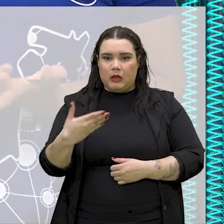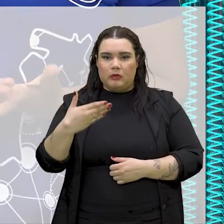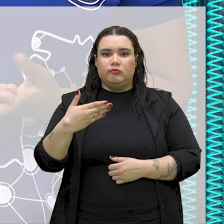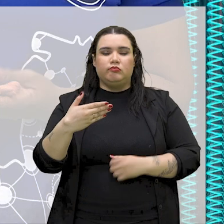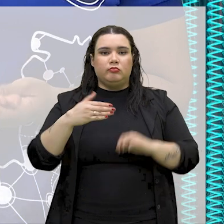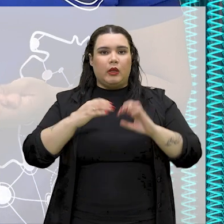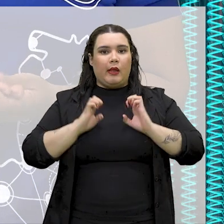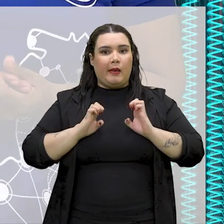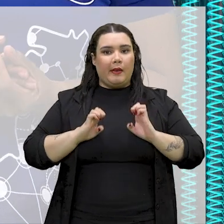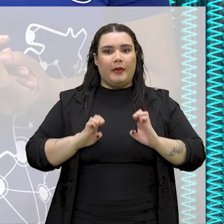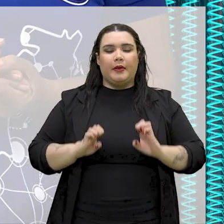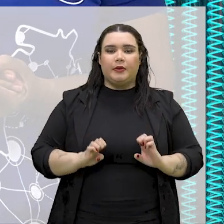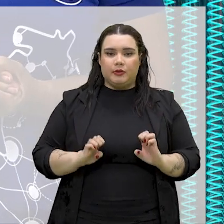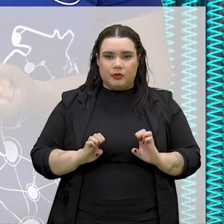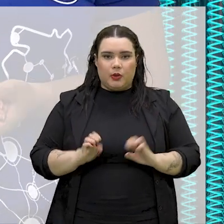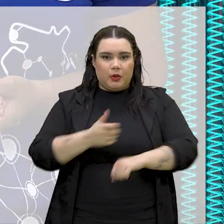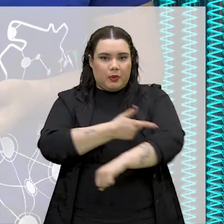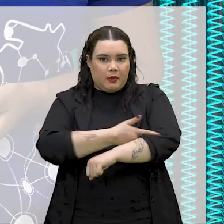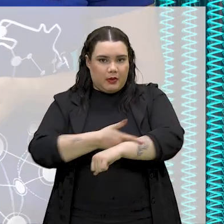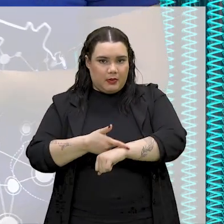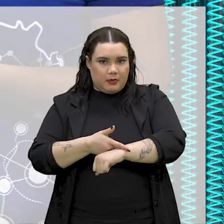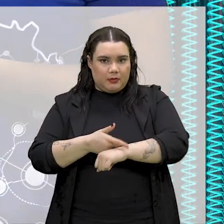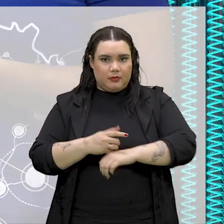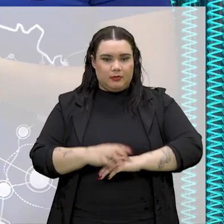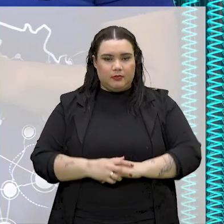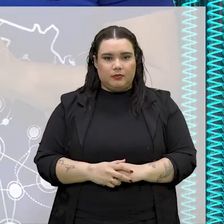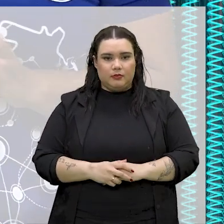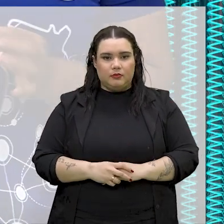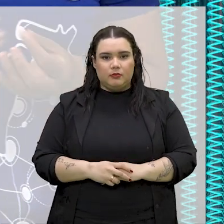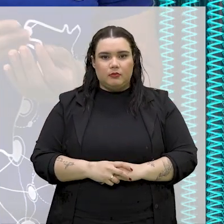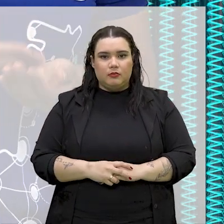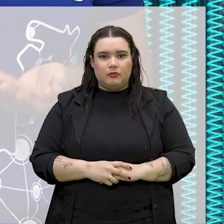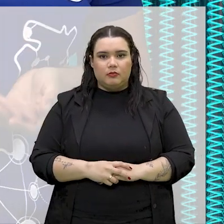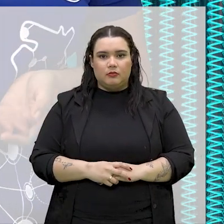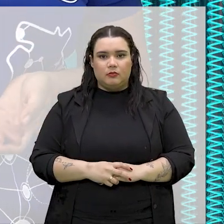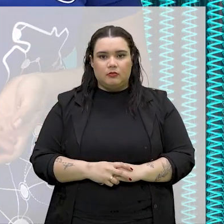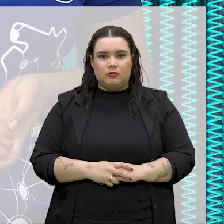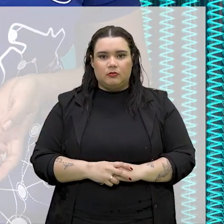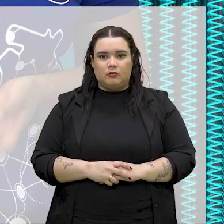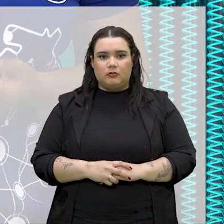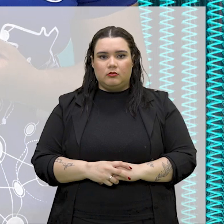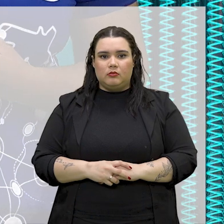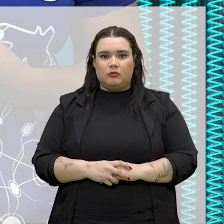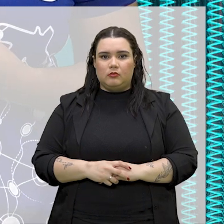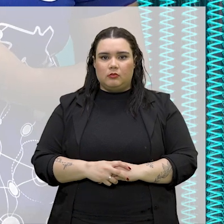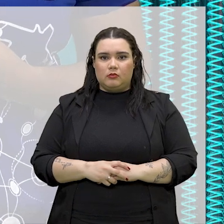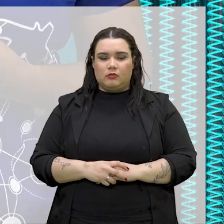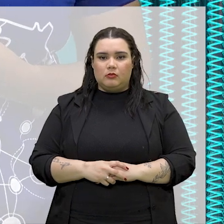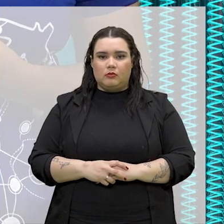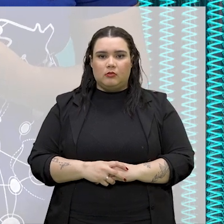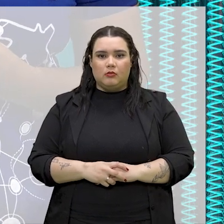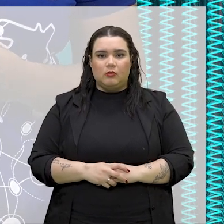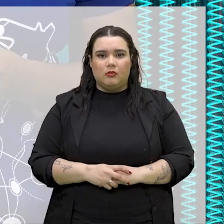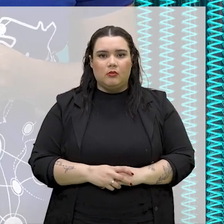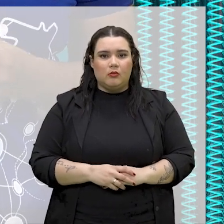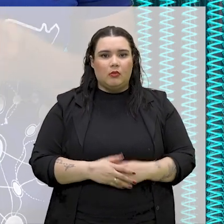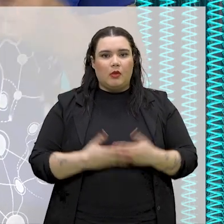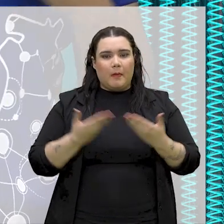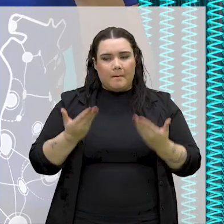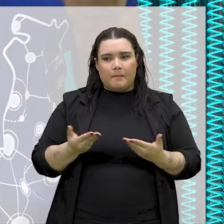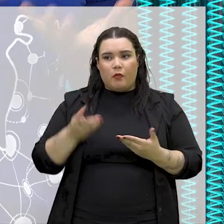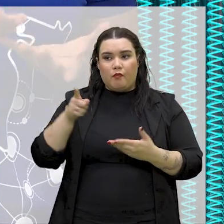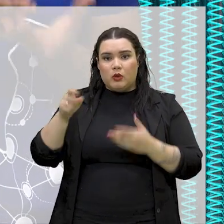extremamente formal, muito educado. E aí quando eu digo, could you say thanks to your mom for me? Quer dizer,